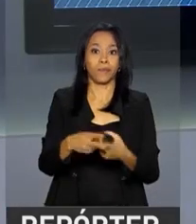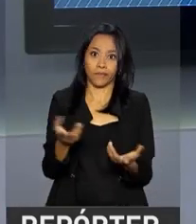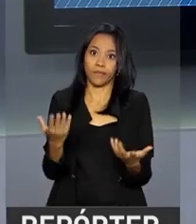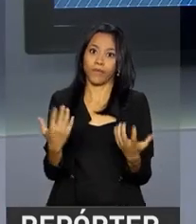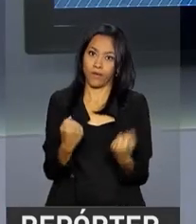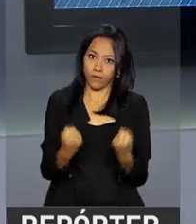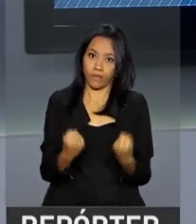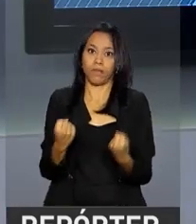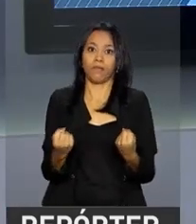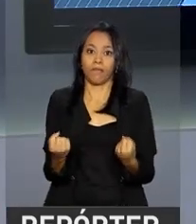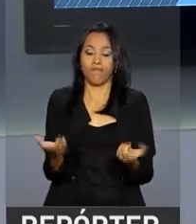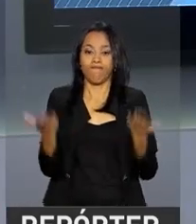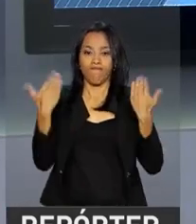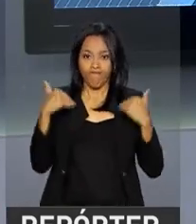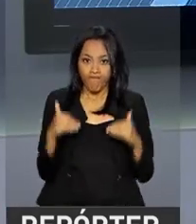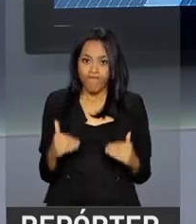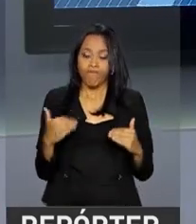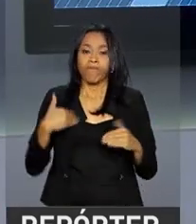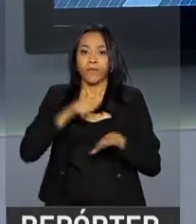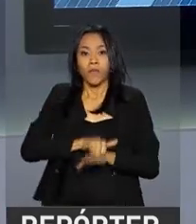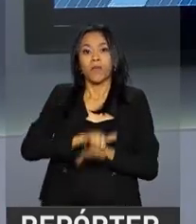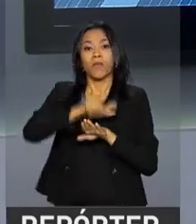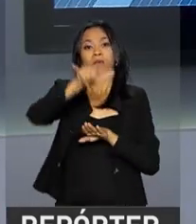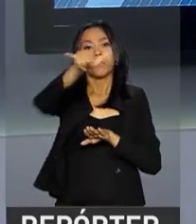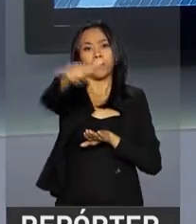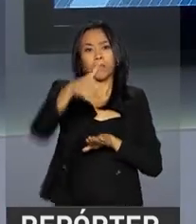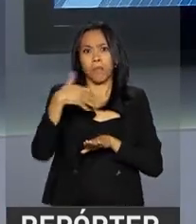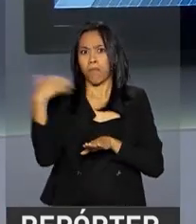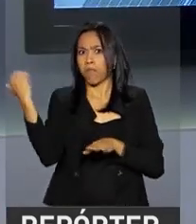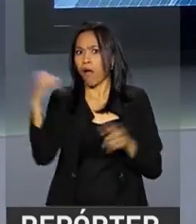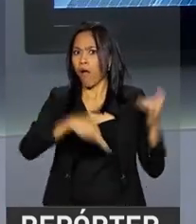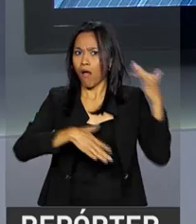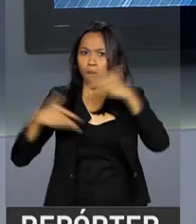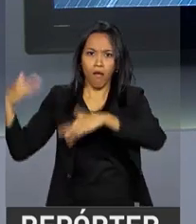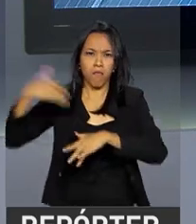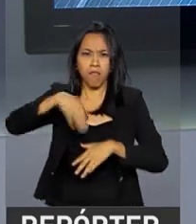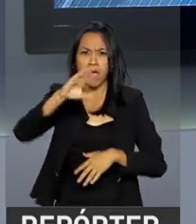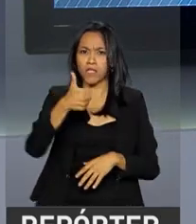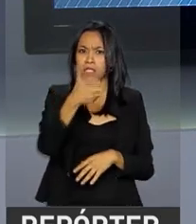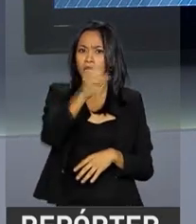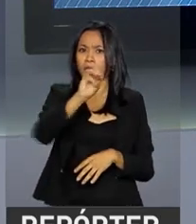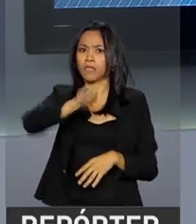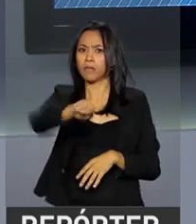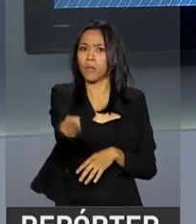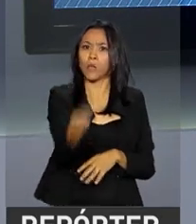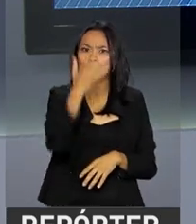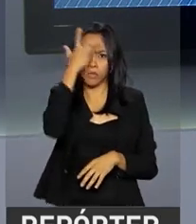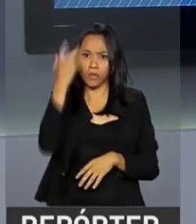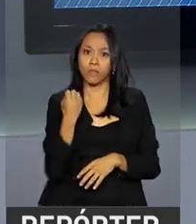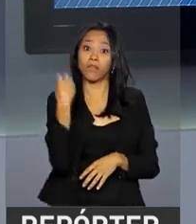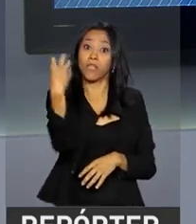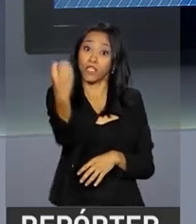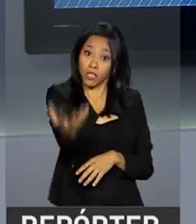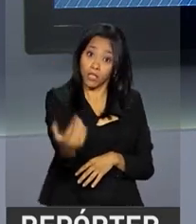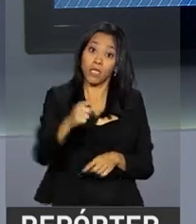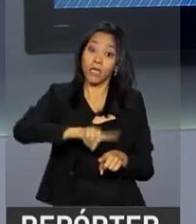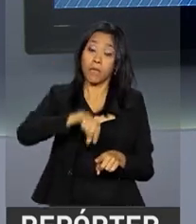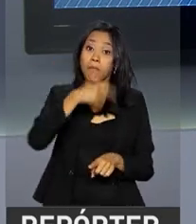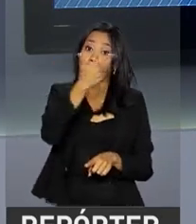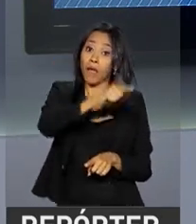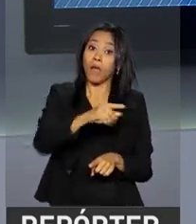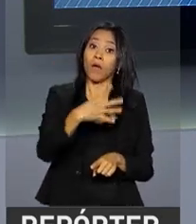e os aeroportos estão mais movimentados são mais de 10 milhões de viajantes brasileiros e outros